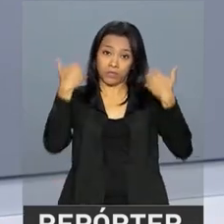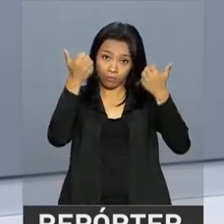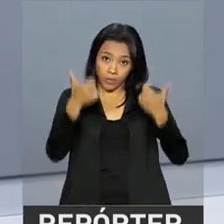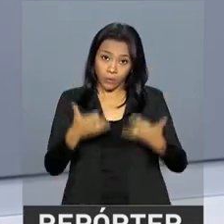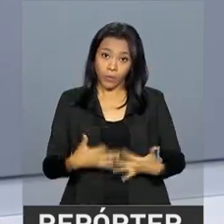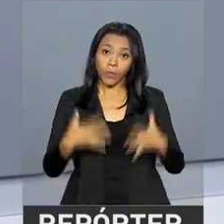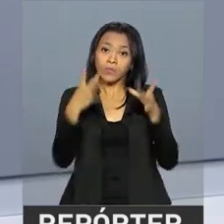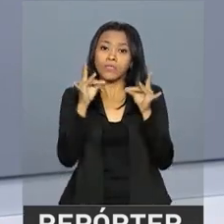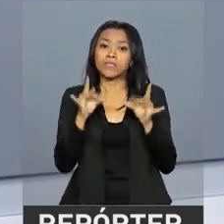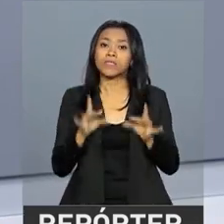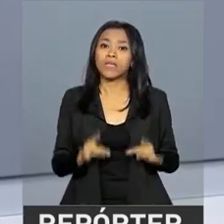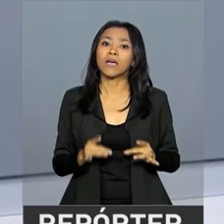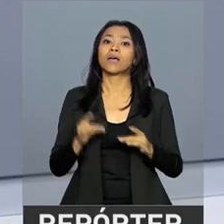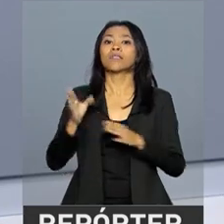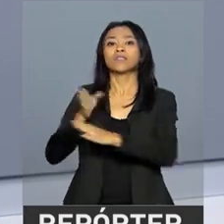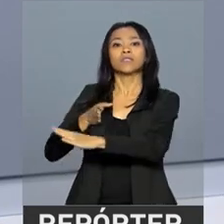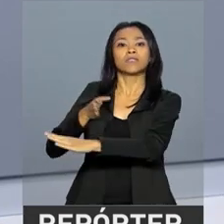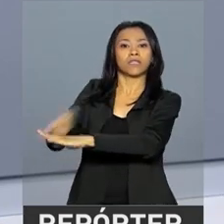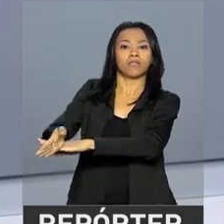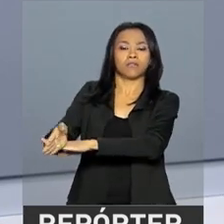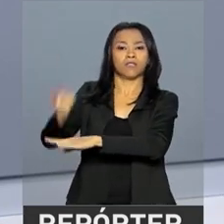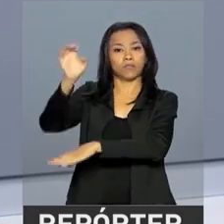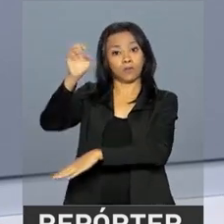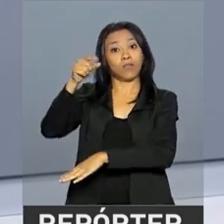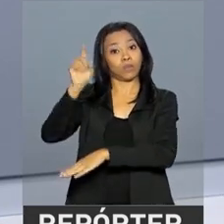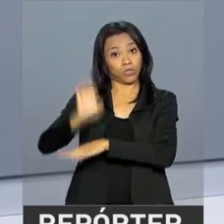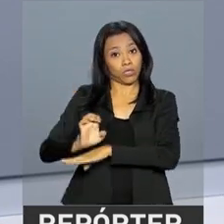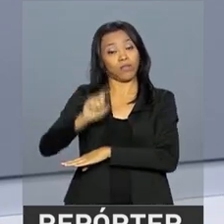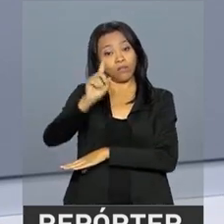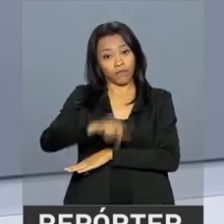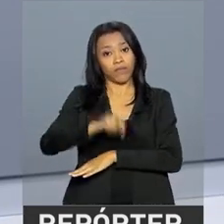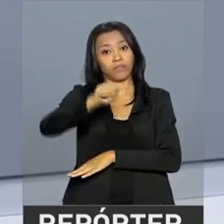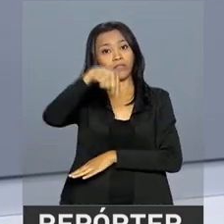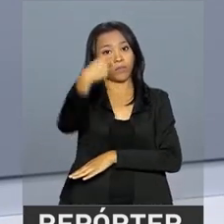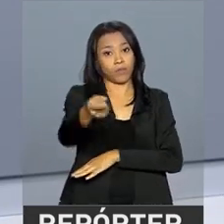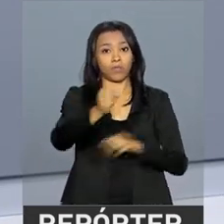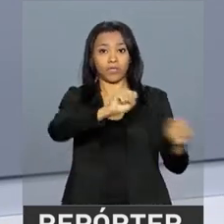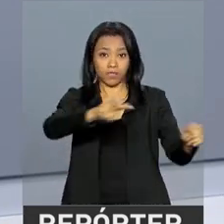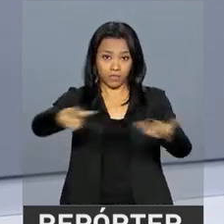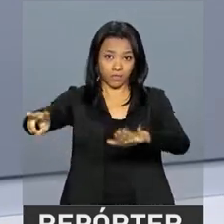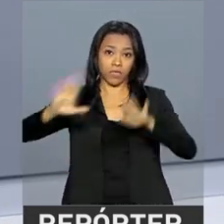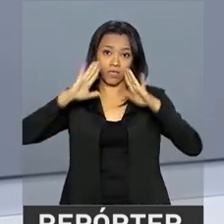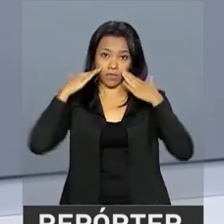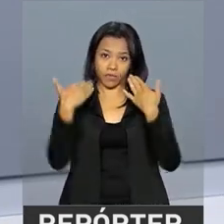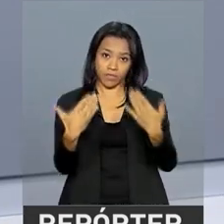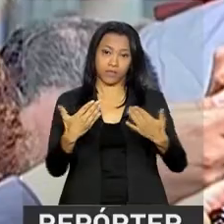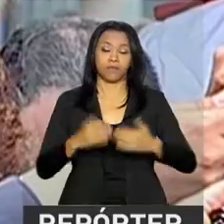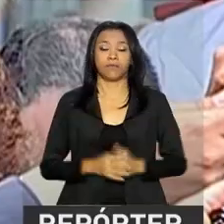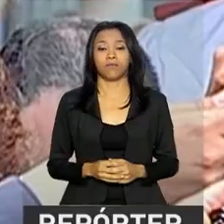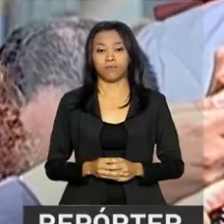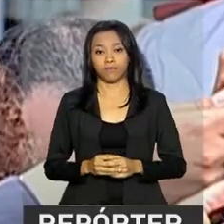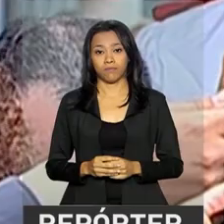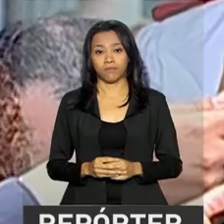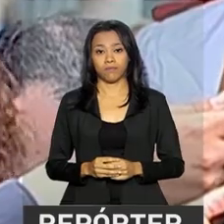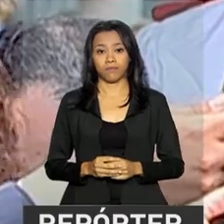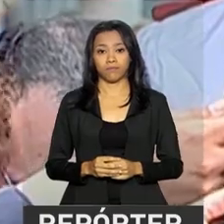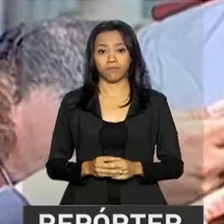intervenção devem ser divulgados na próxima semana pelo interventor o general walter braga neto